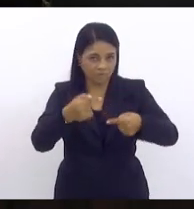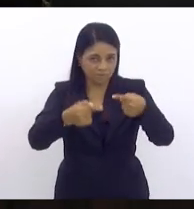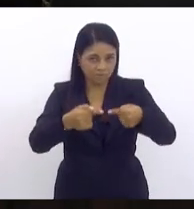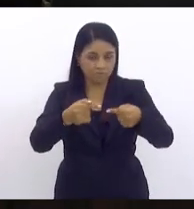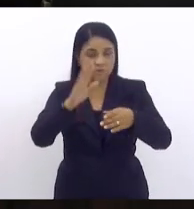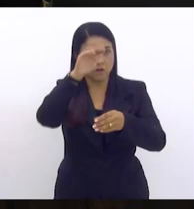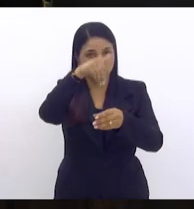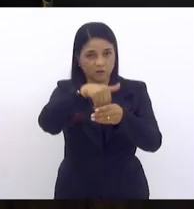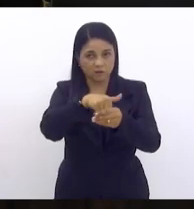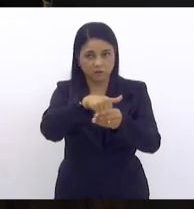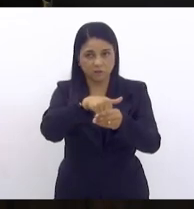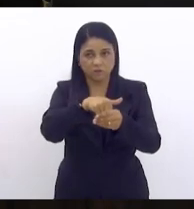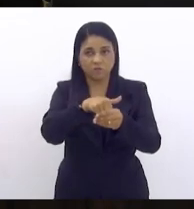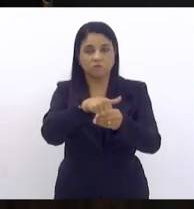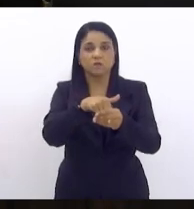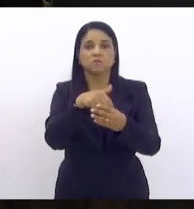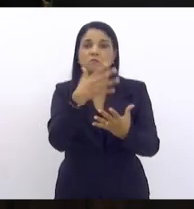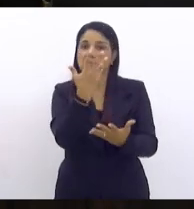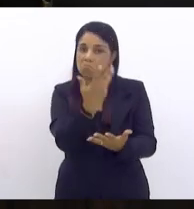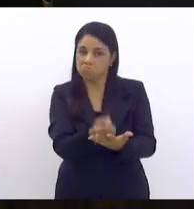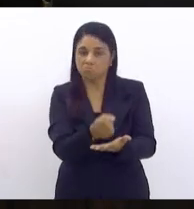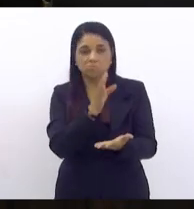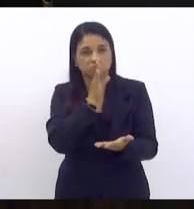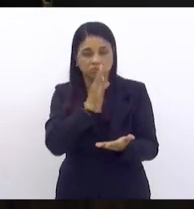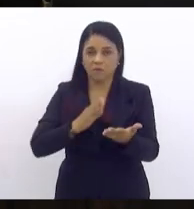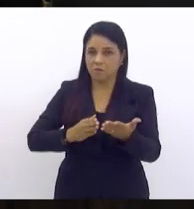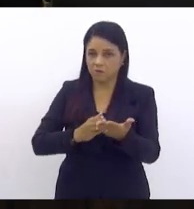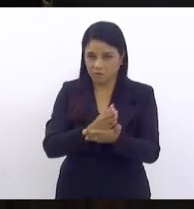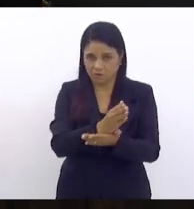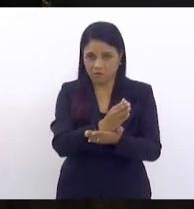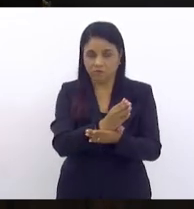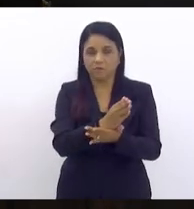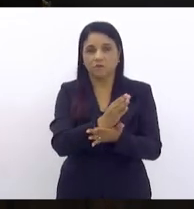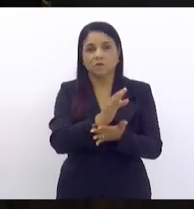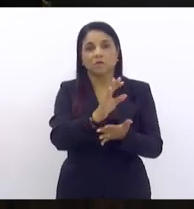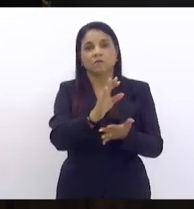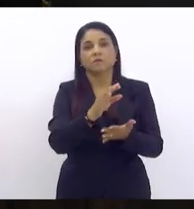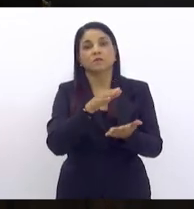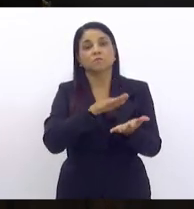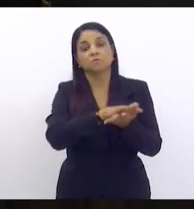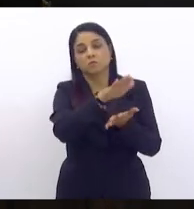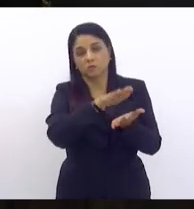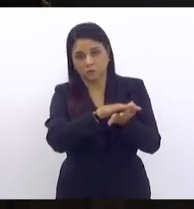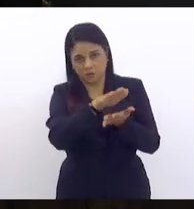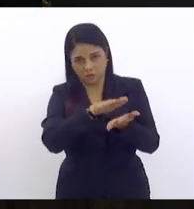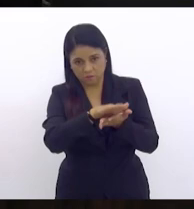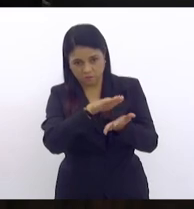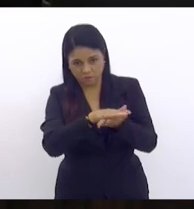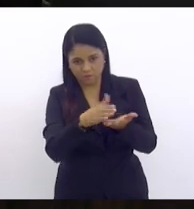em votação. Os senhores que aprovam, permaneçam como estão. Aprovado, vai a publicação.